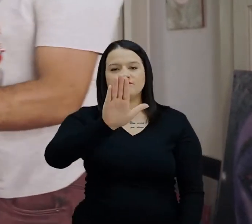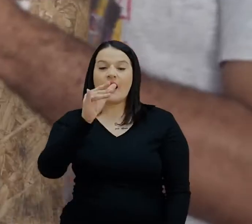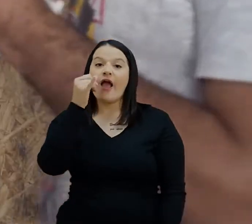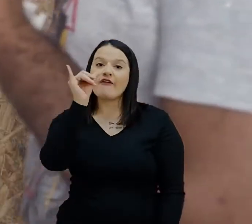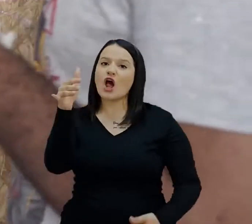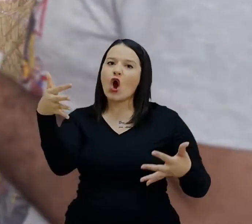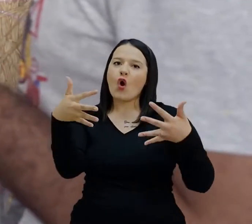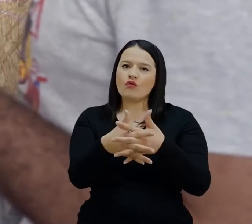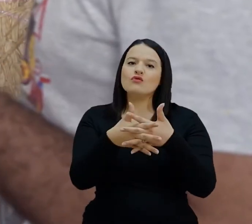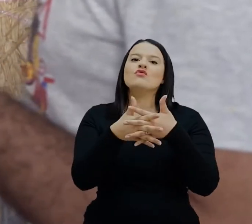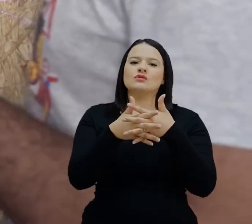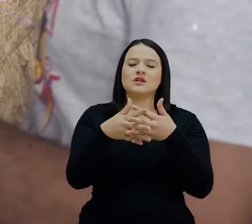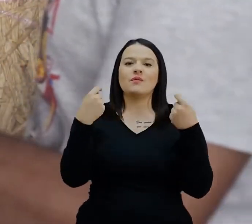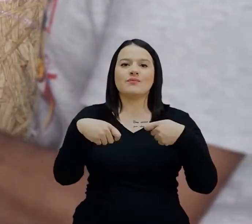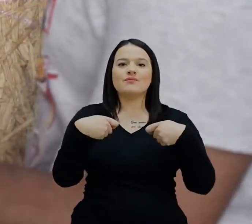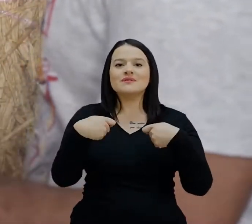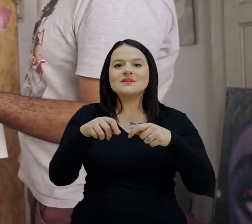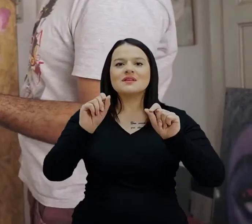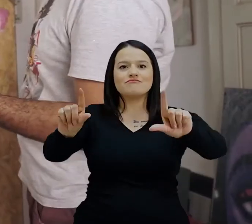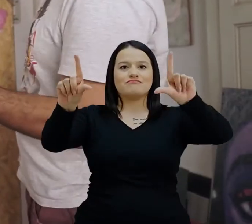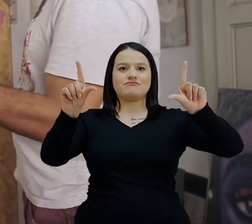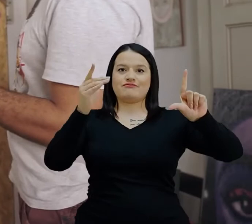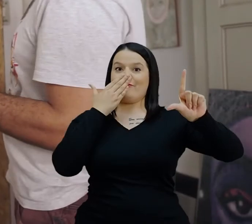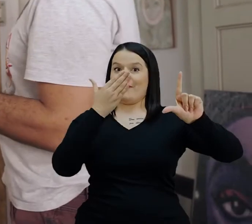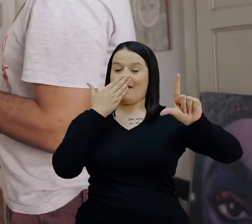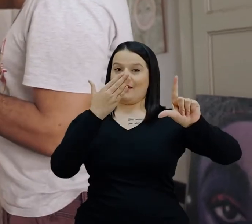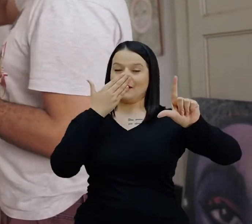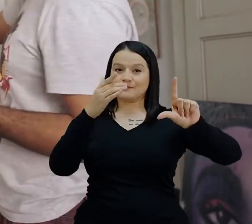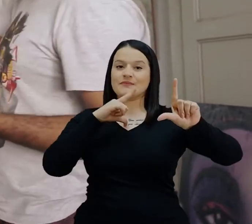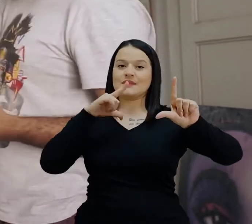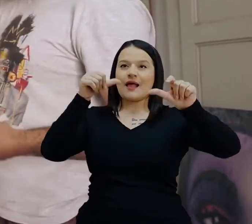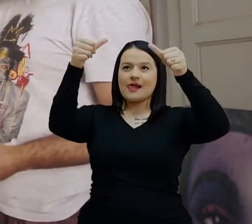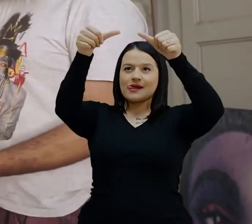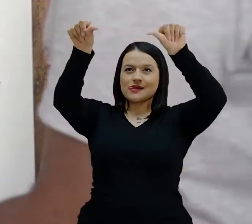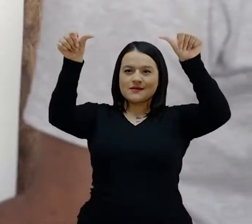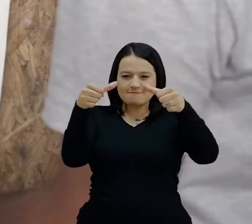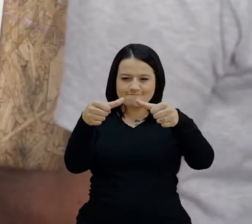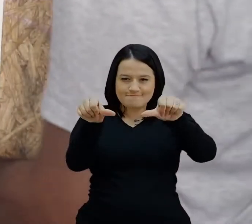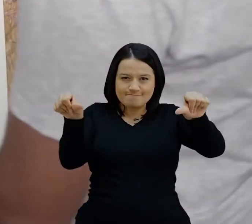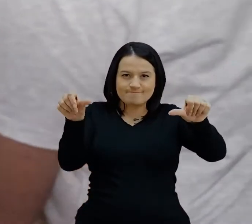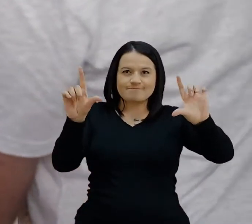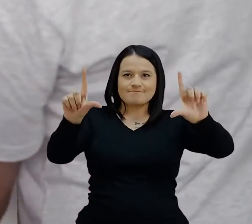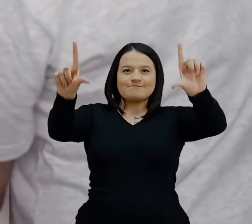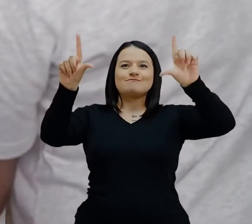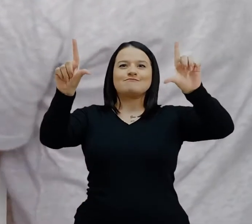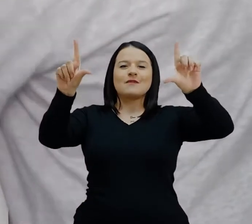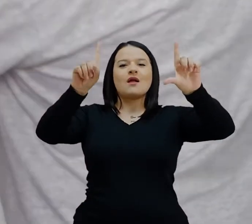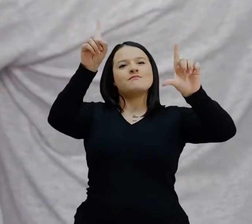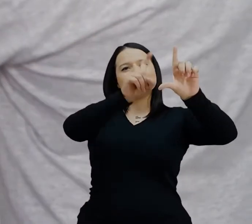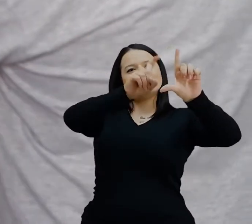stencil. É legal também você escolher o lado que você vai fazer, né? Não confundir, né? Na hora. Aí você coloca onde você